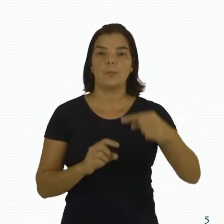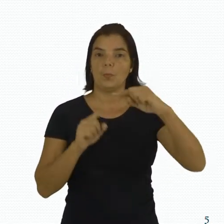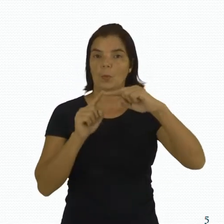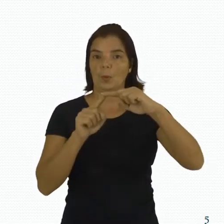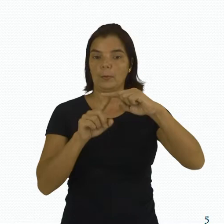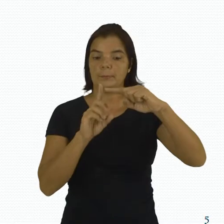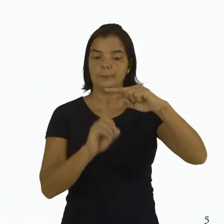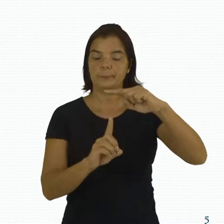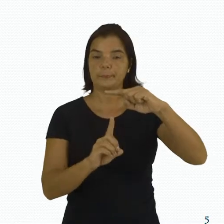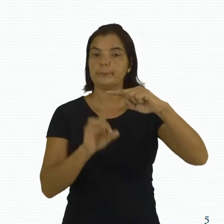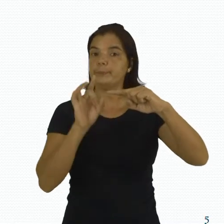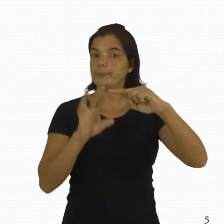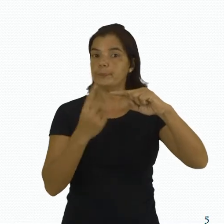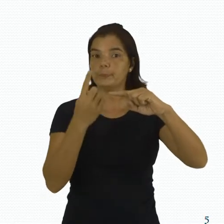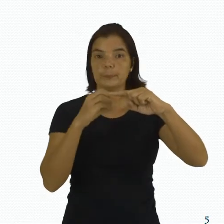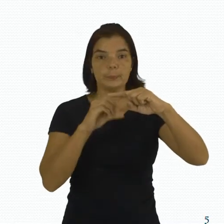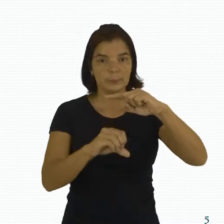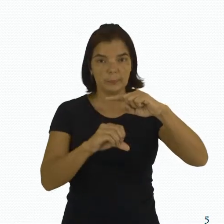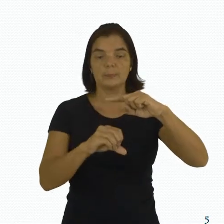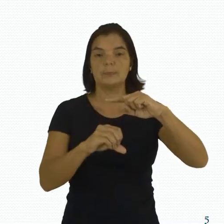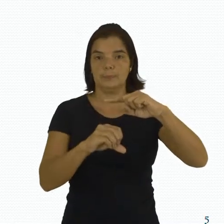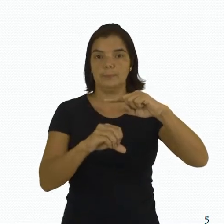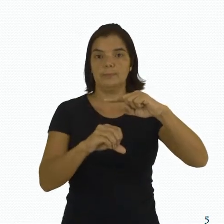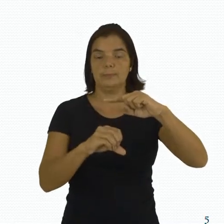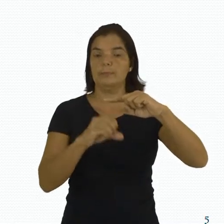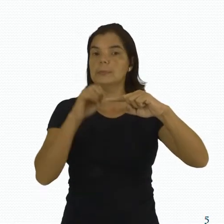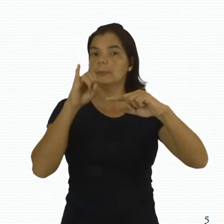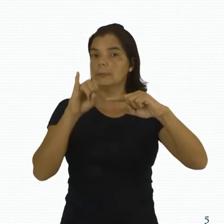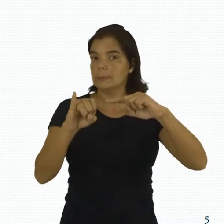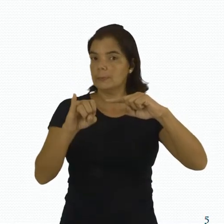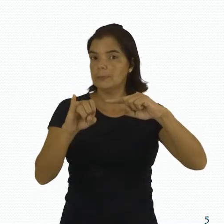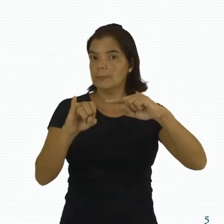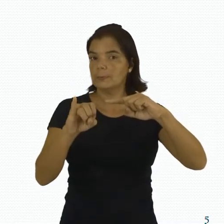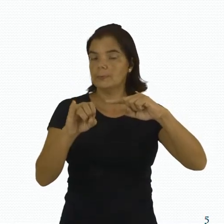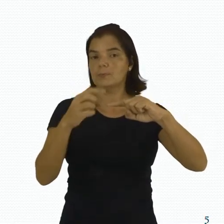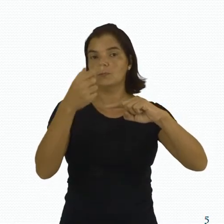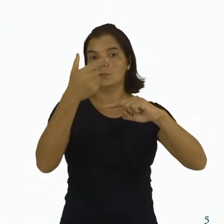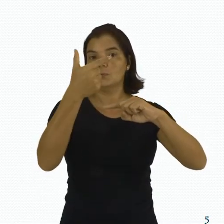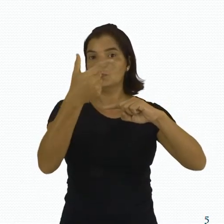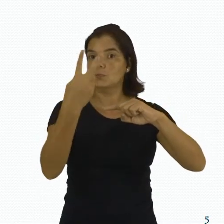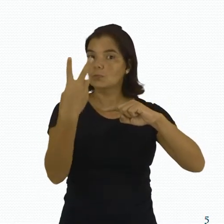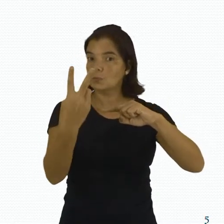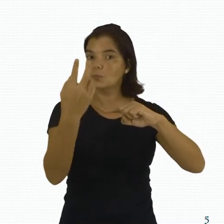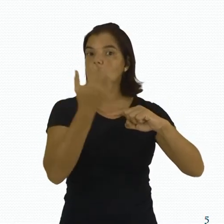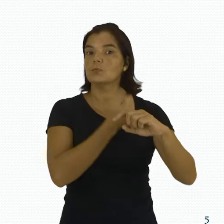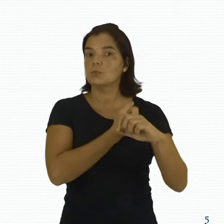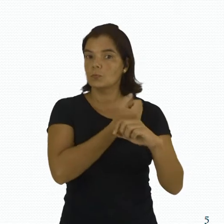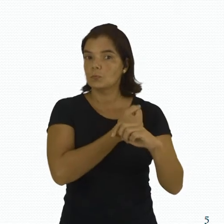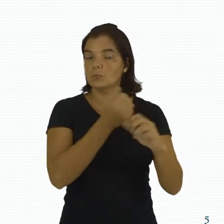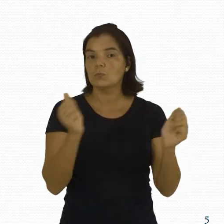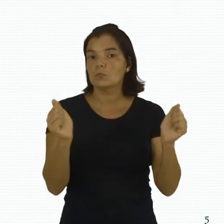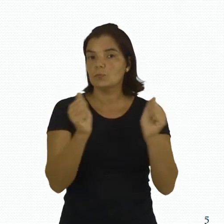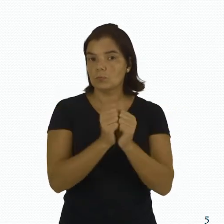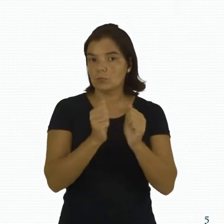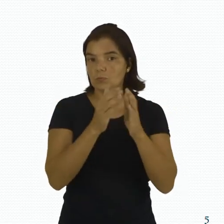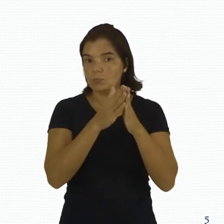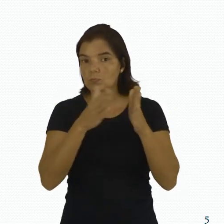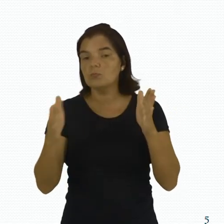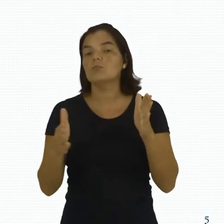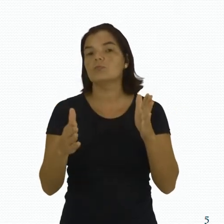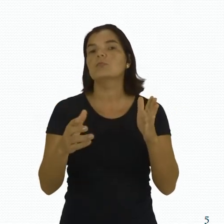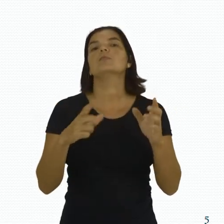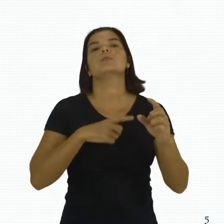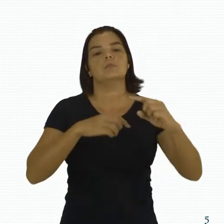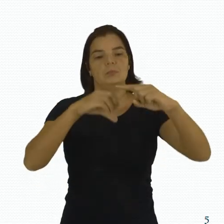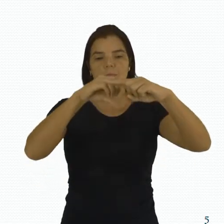no denominador eu coloco só um algarismo 9. Se fosse dois números que fizessem parte do período, seriam